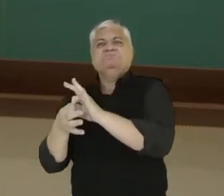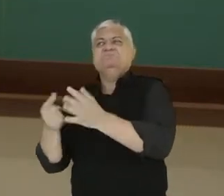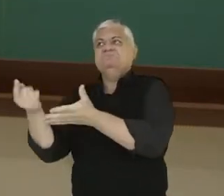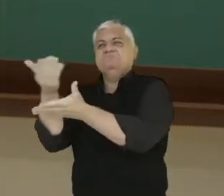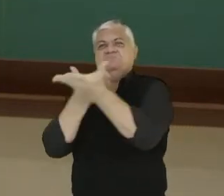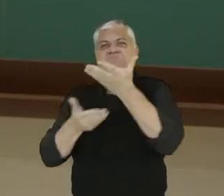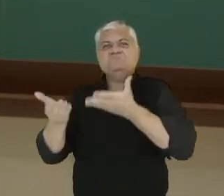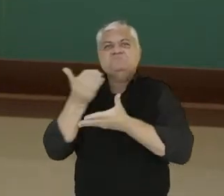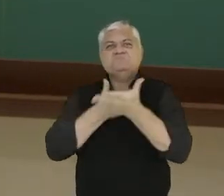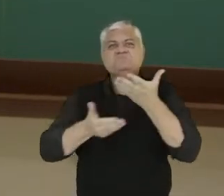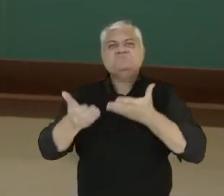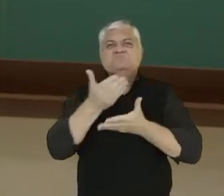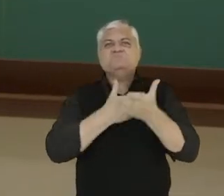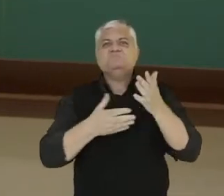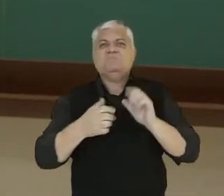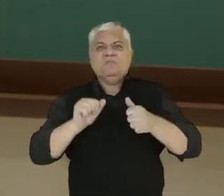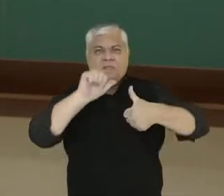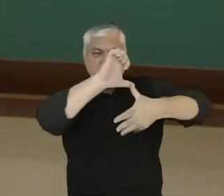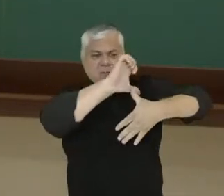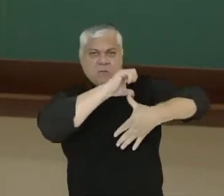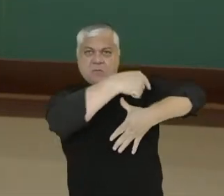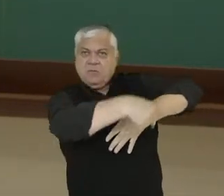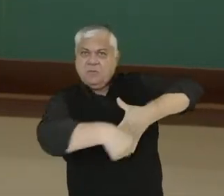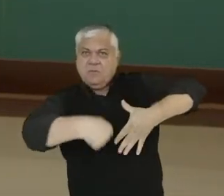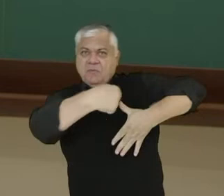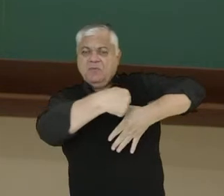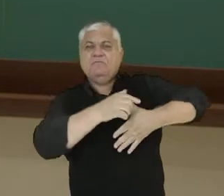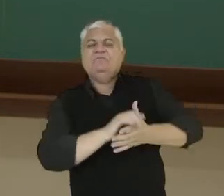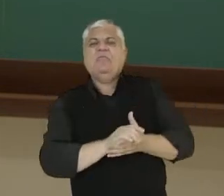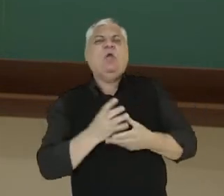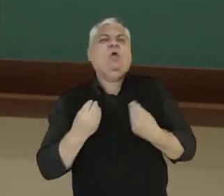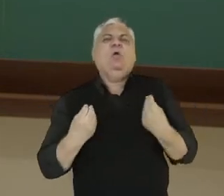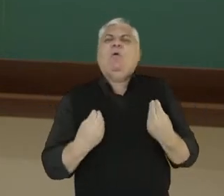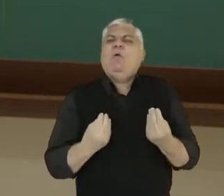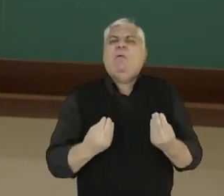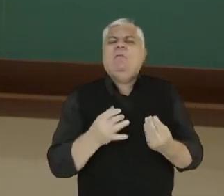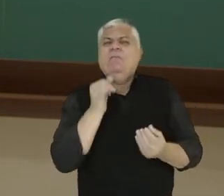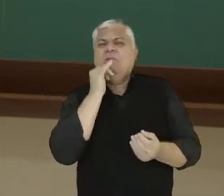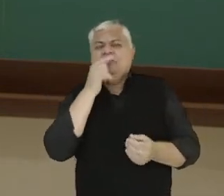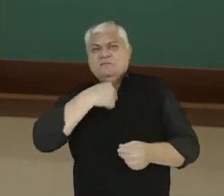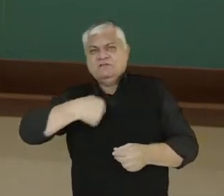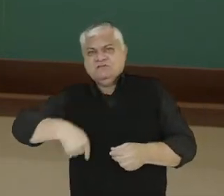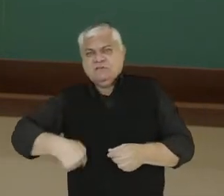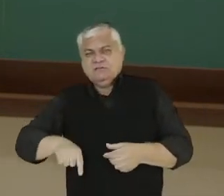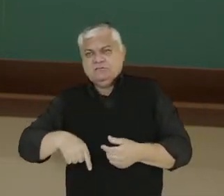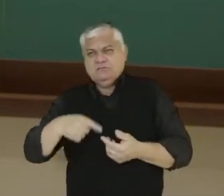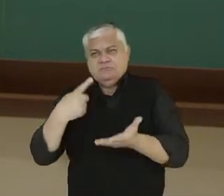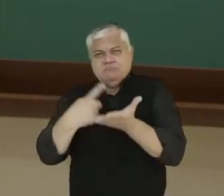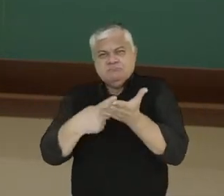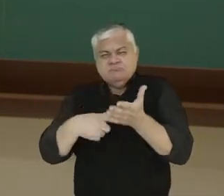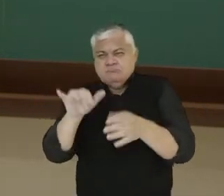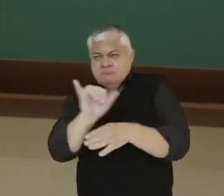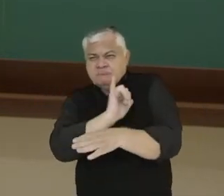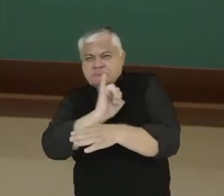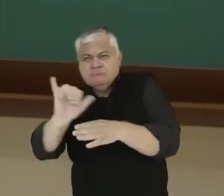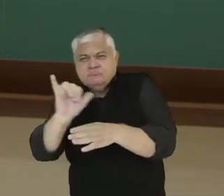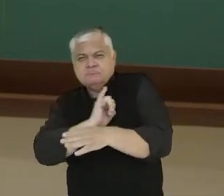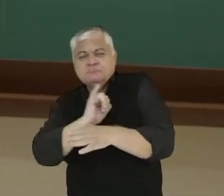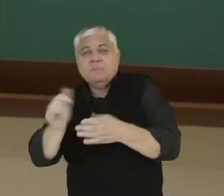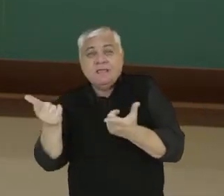países subdesenvolvidos e emergentes. Então, de que maneira a China desenvolve suas políticas externas